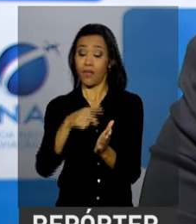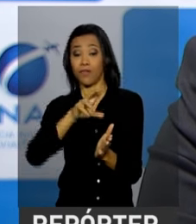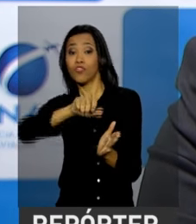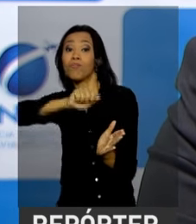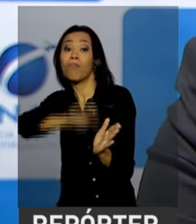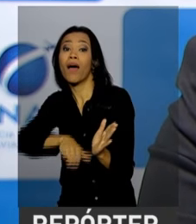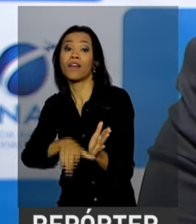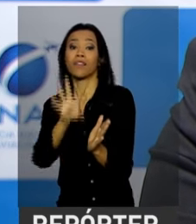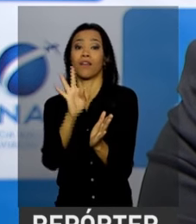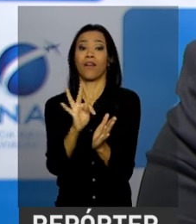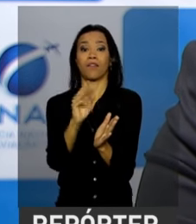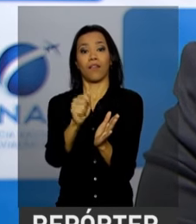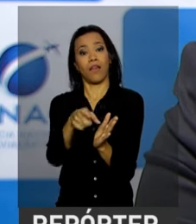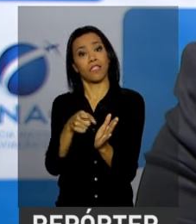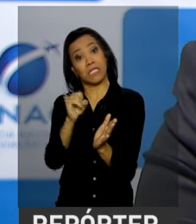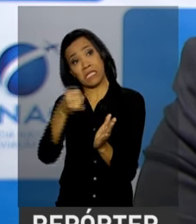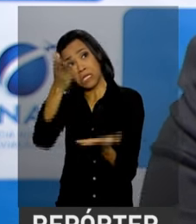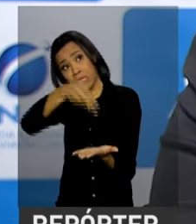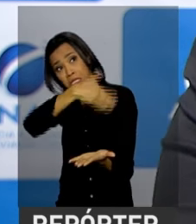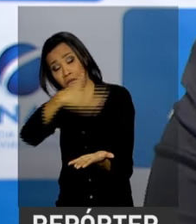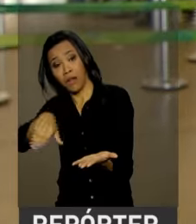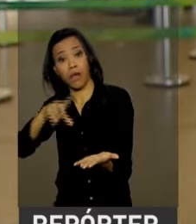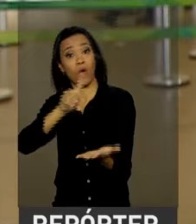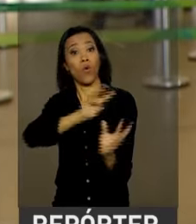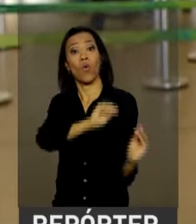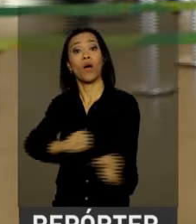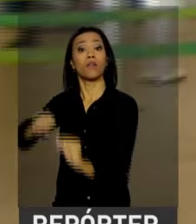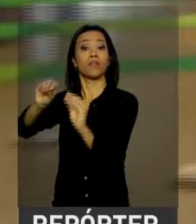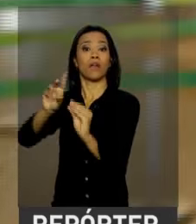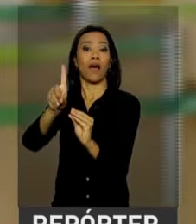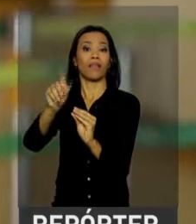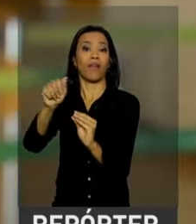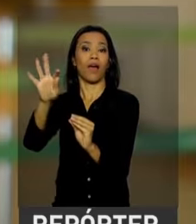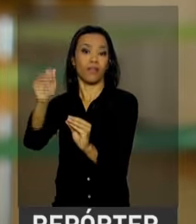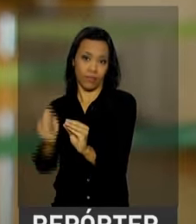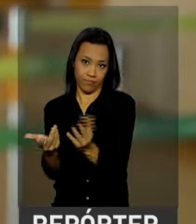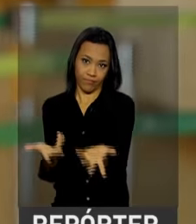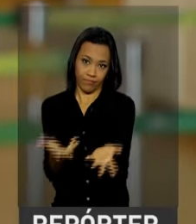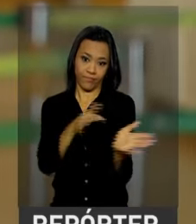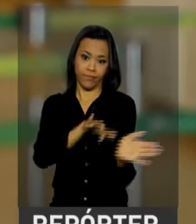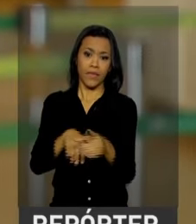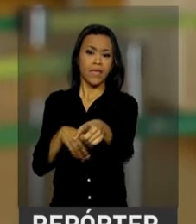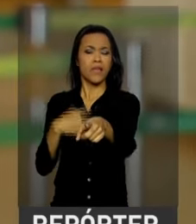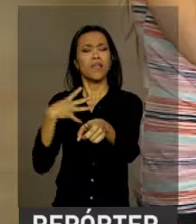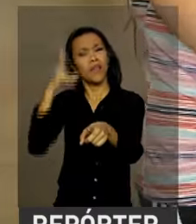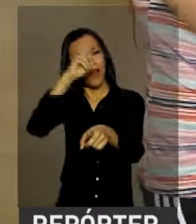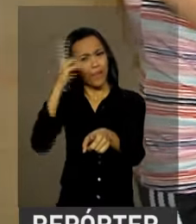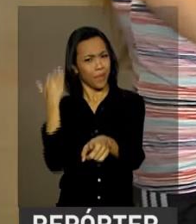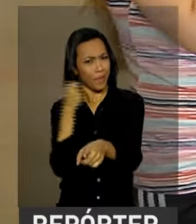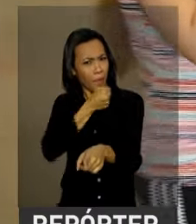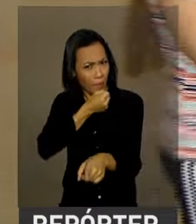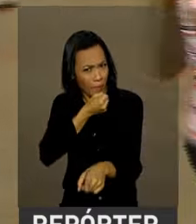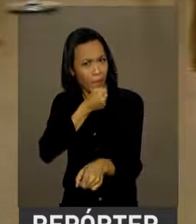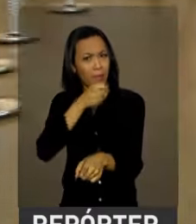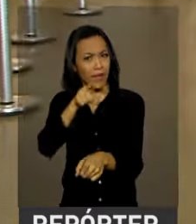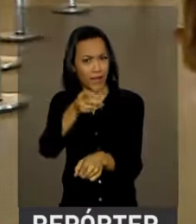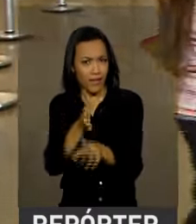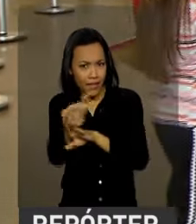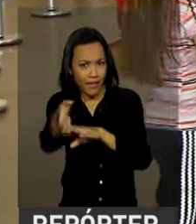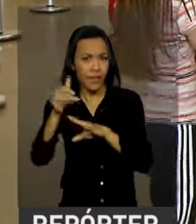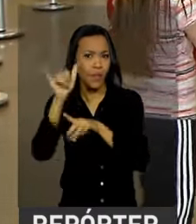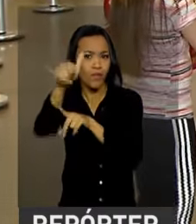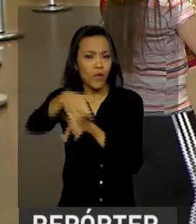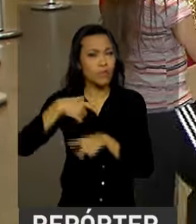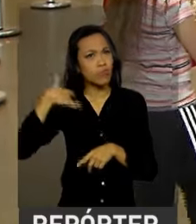queira cancelar ou alterar a data da sua viagem. E o Carlos, que queria despachar o carrinho da filha só na hora de entrar no avião, mas